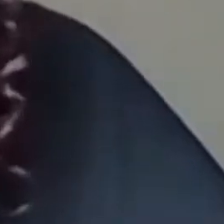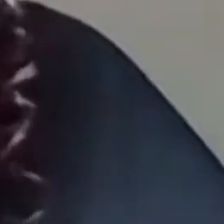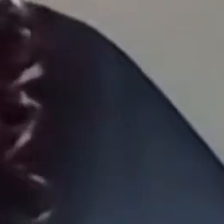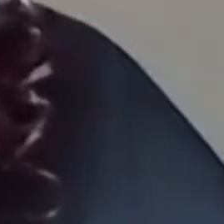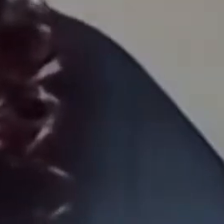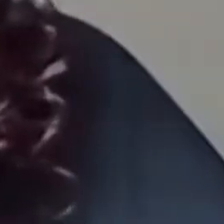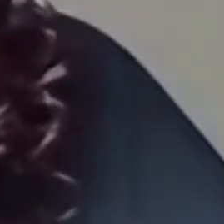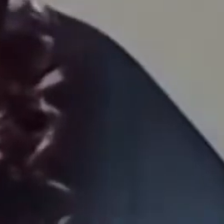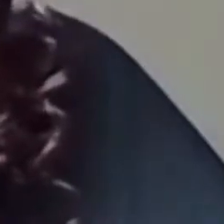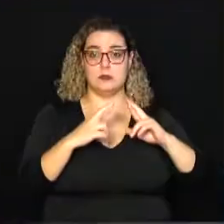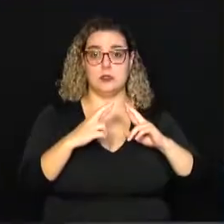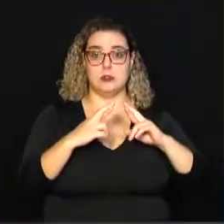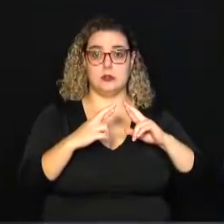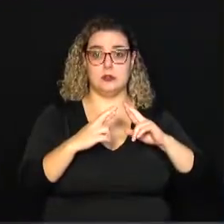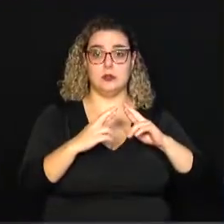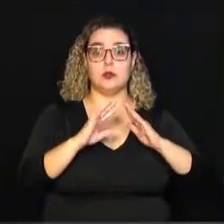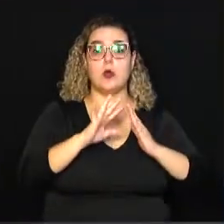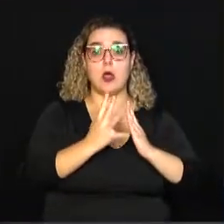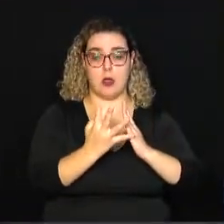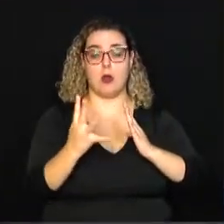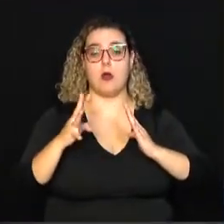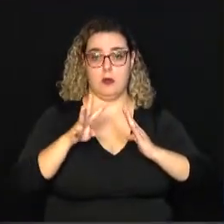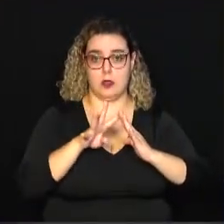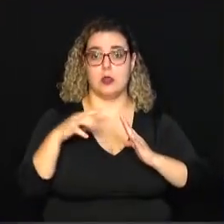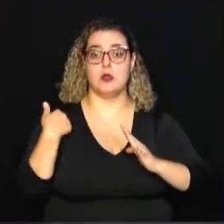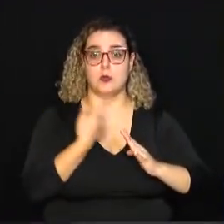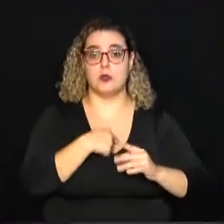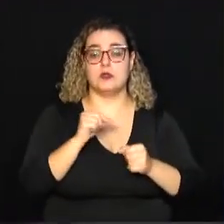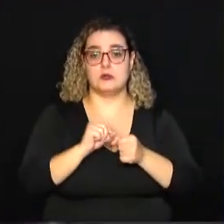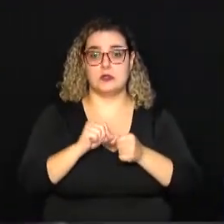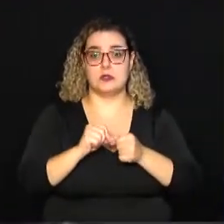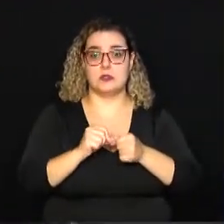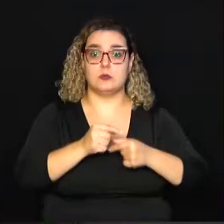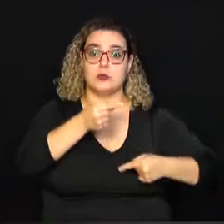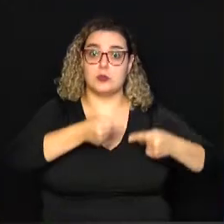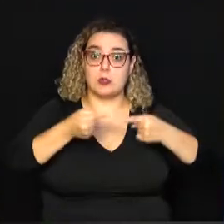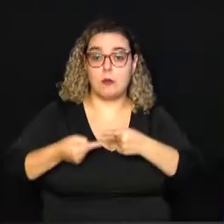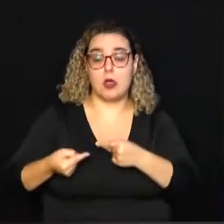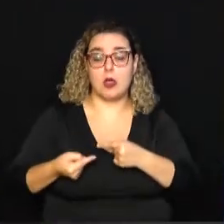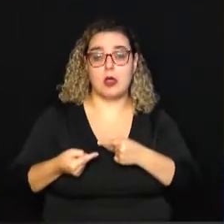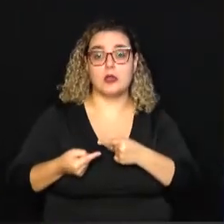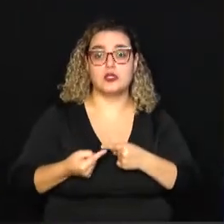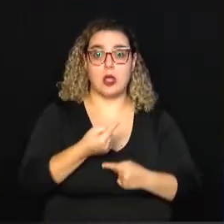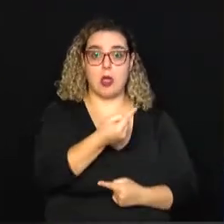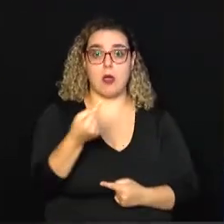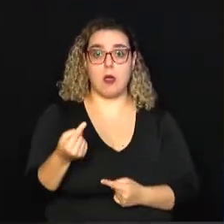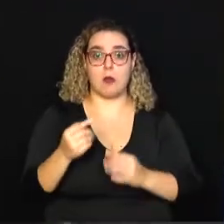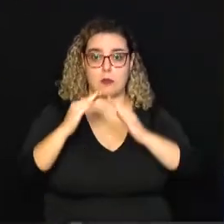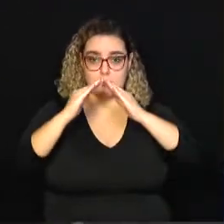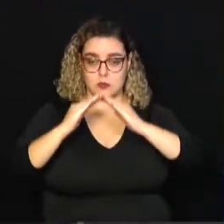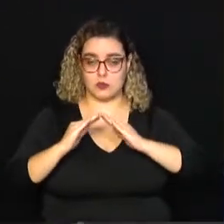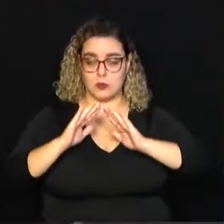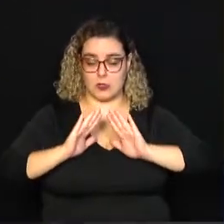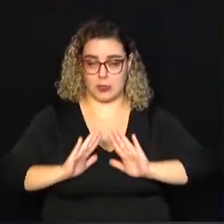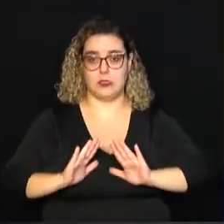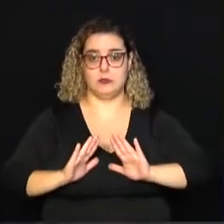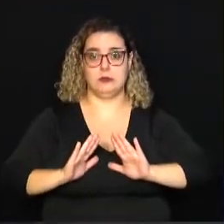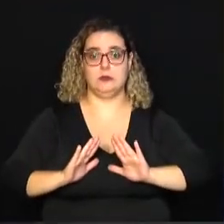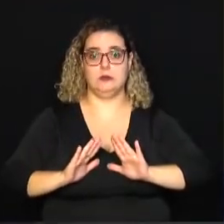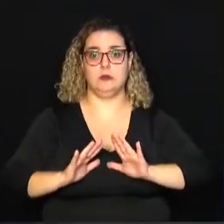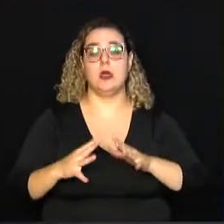aí o isolamento social, nós estamos fazendo esse debate de forma remota. E nós recebemos hoje aqui